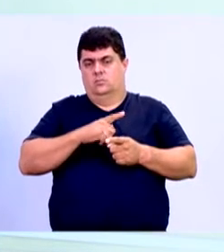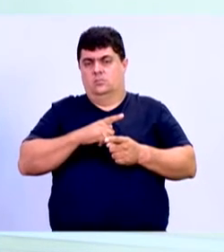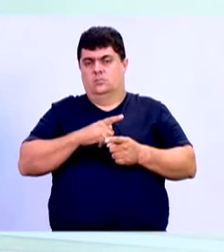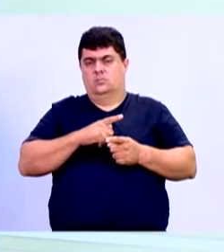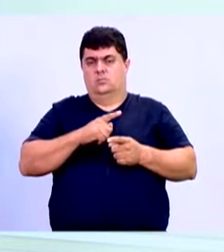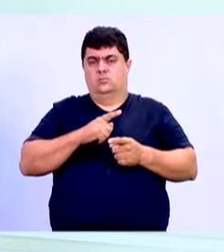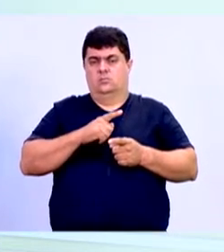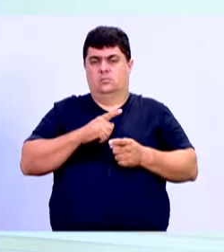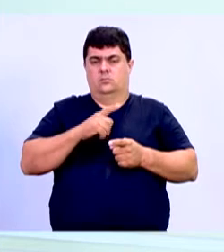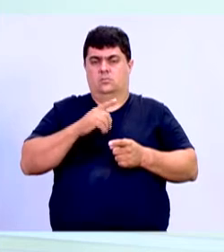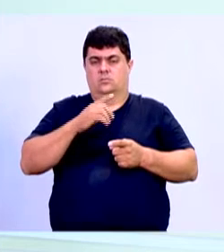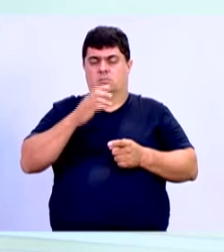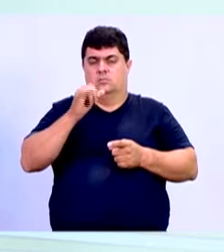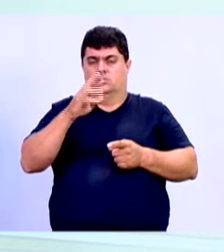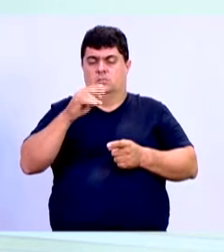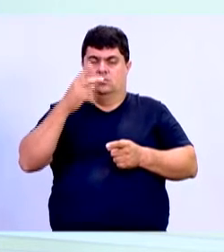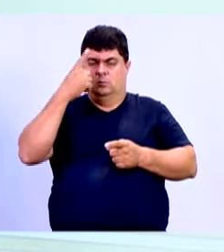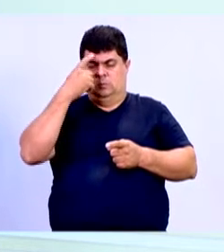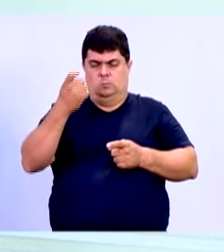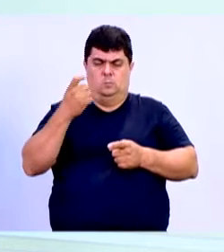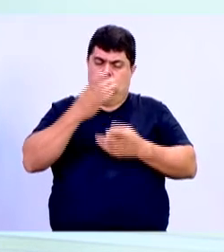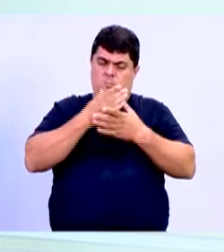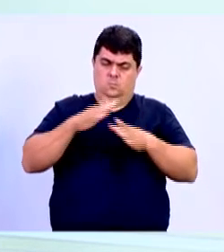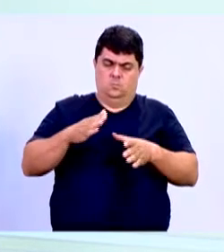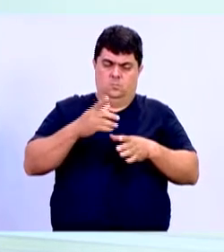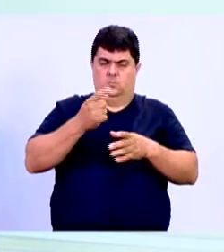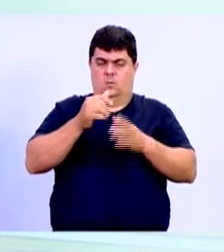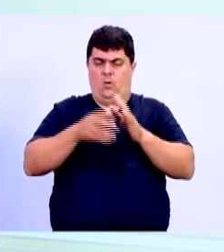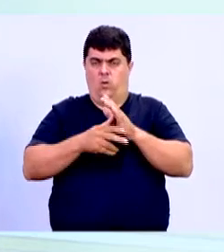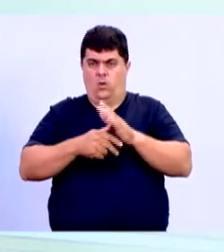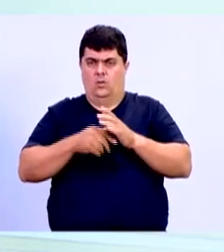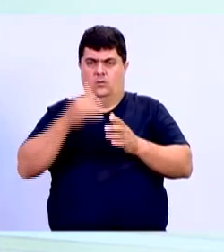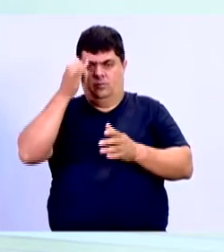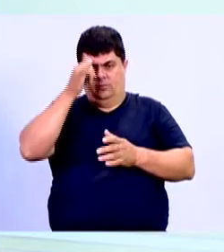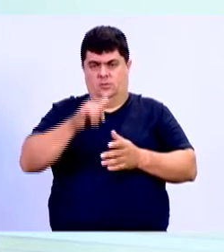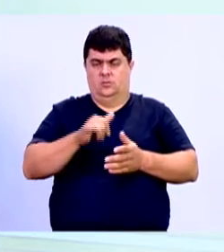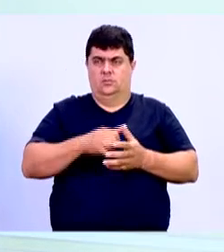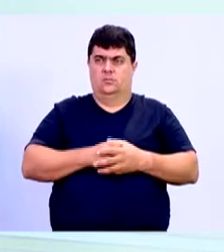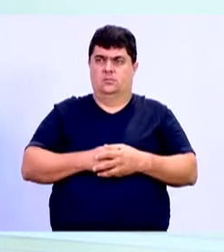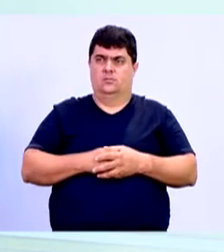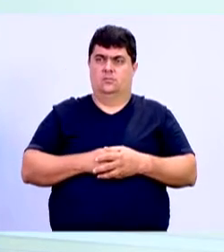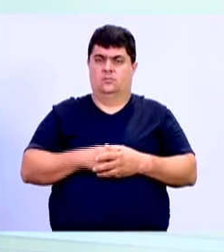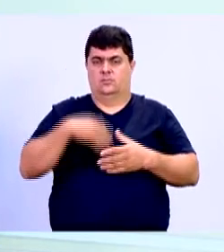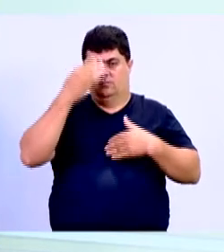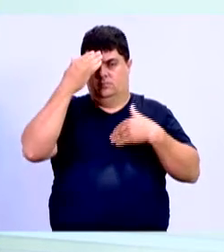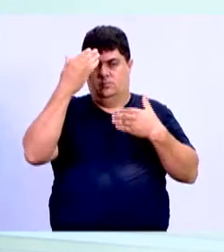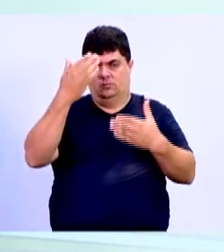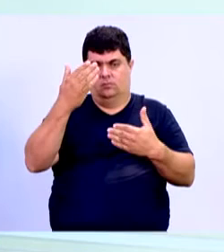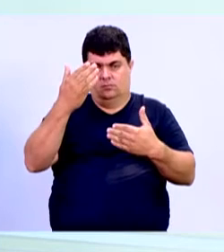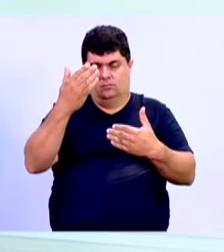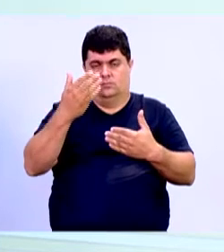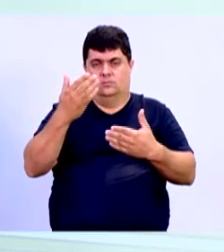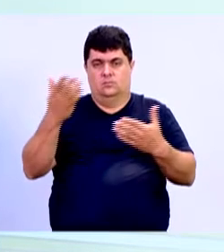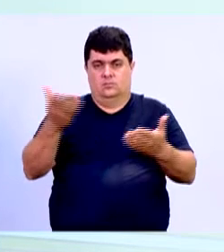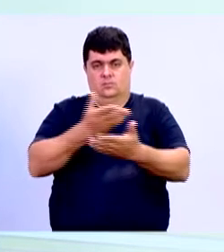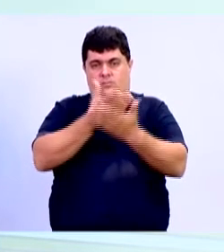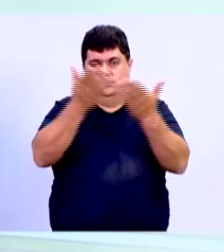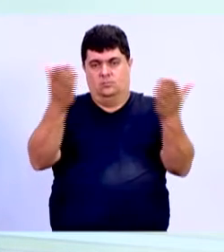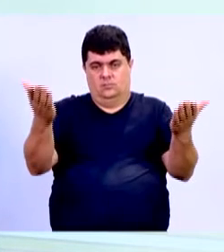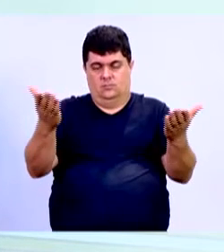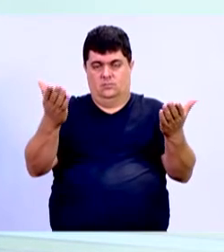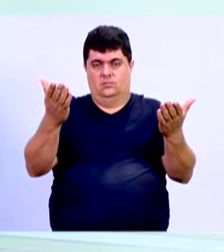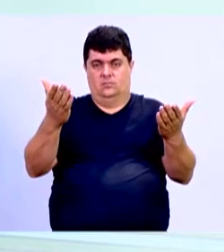crime realmente seja coibido. Tá? Então, eu agradeço muito a todos vocês